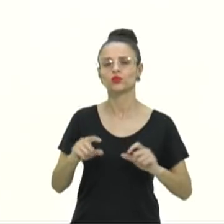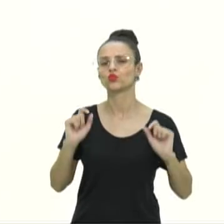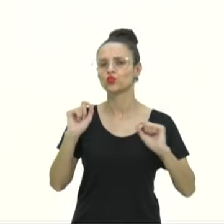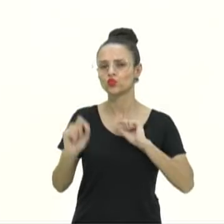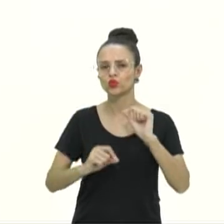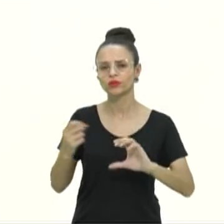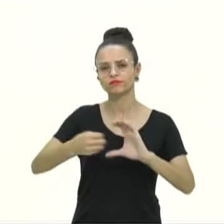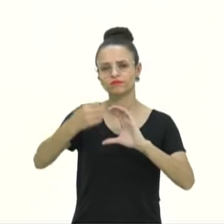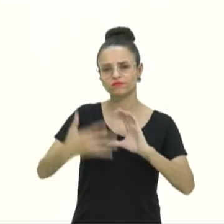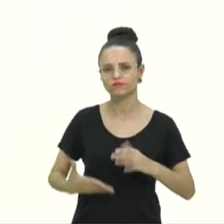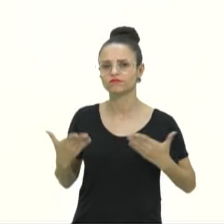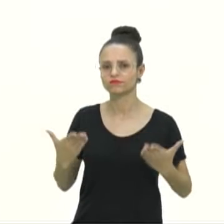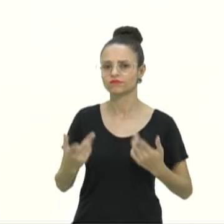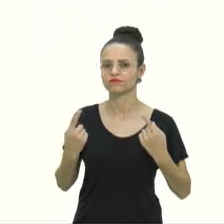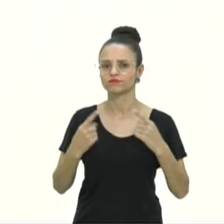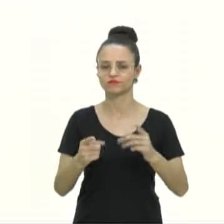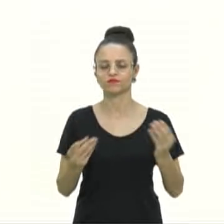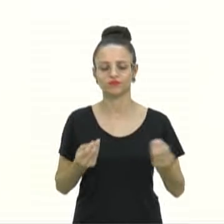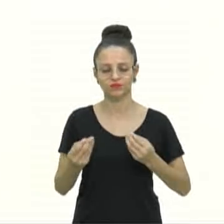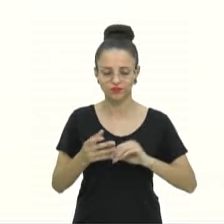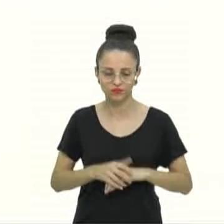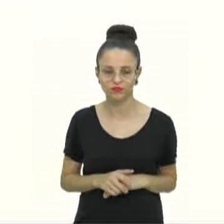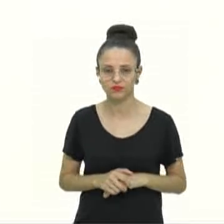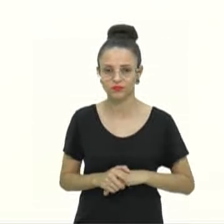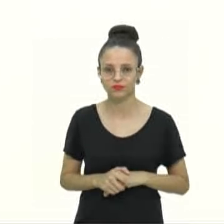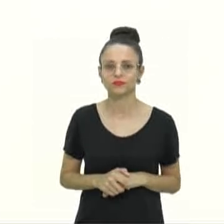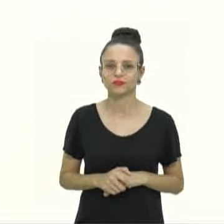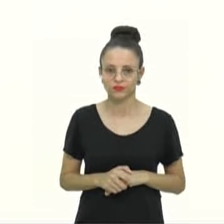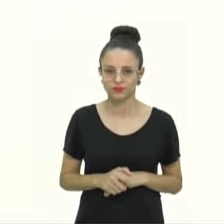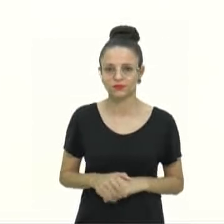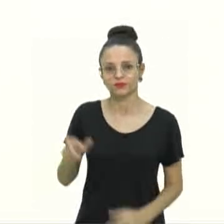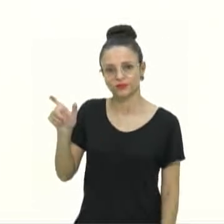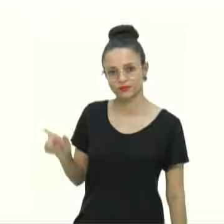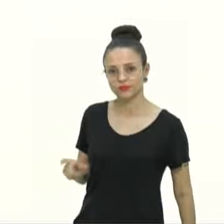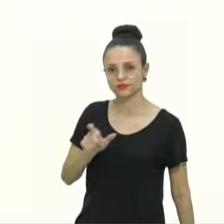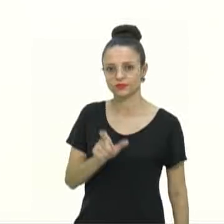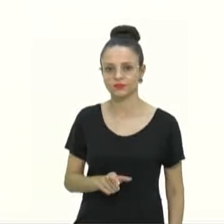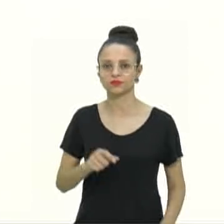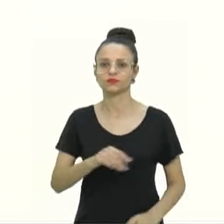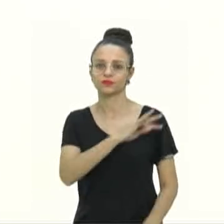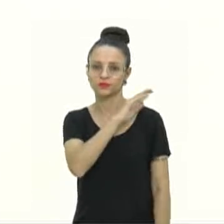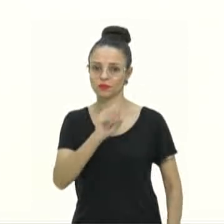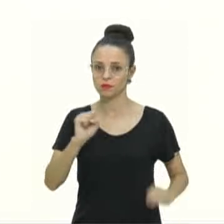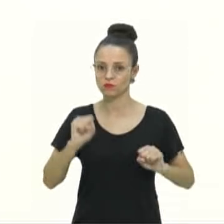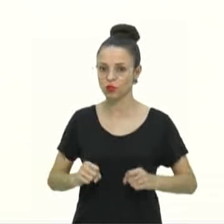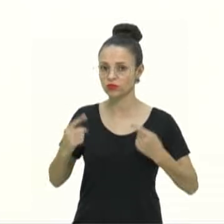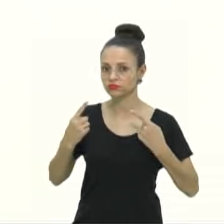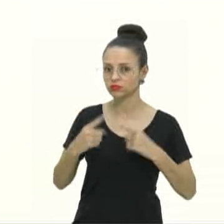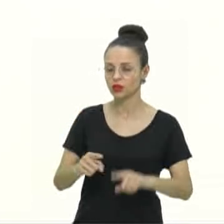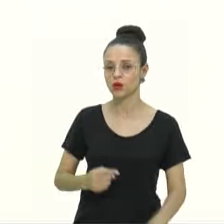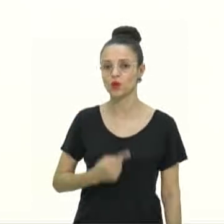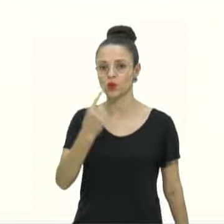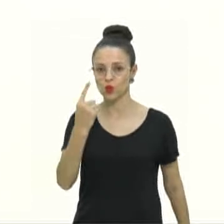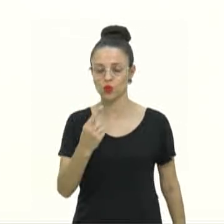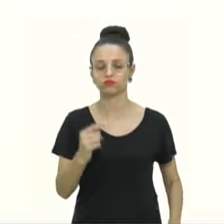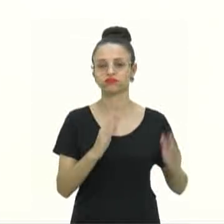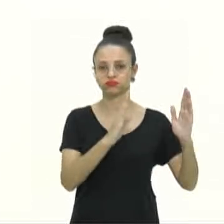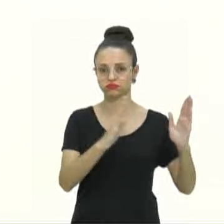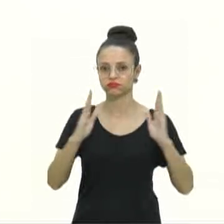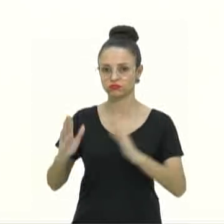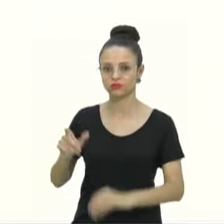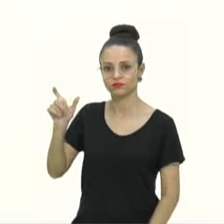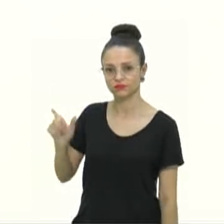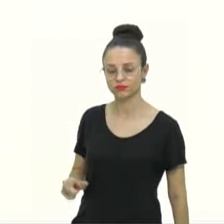se caracteriza? Então, como se caracteriza um desafio? Então, cada técnico pode lançar apenas um desafio por round. O técnico lança